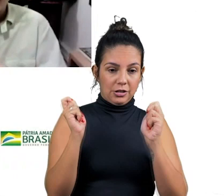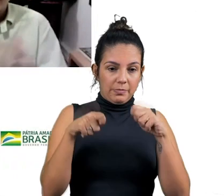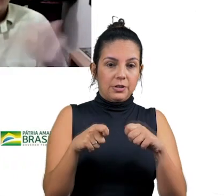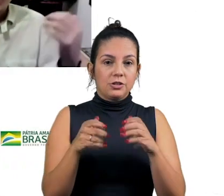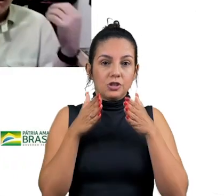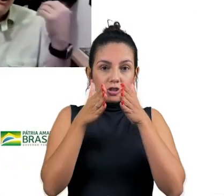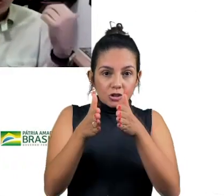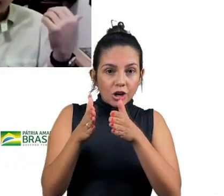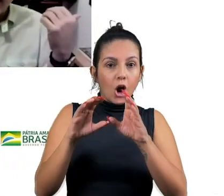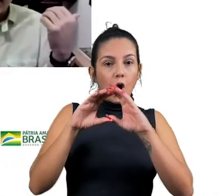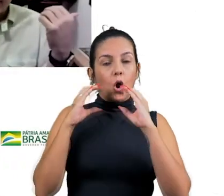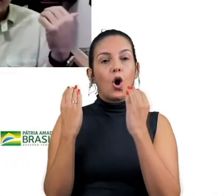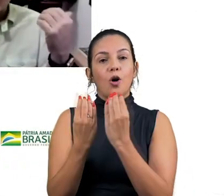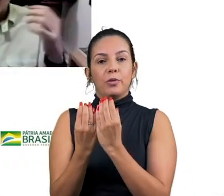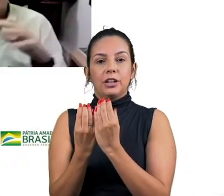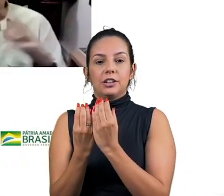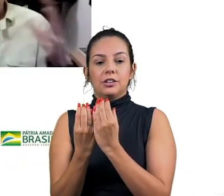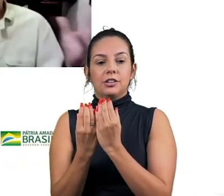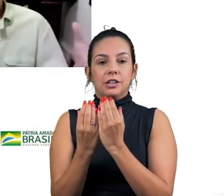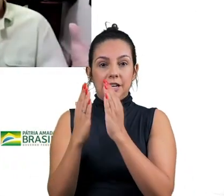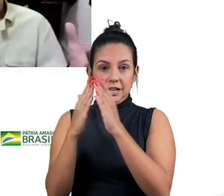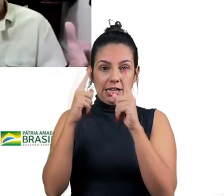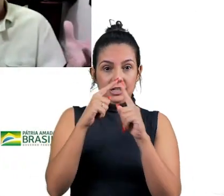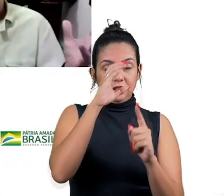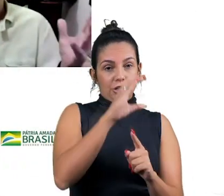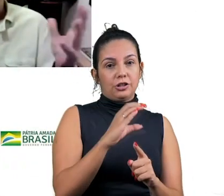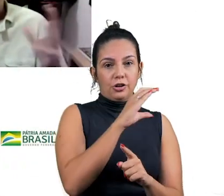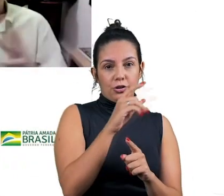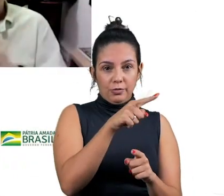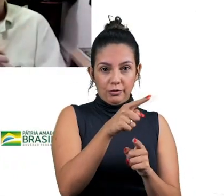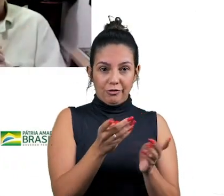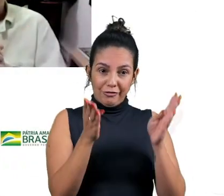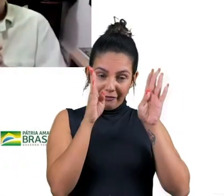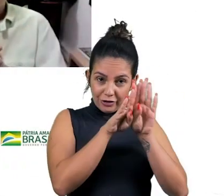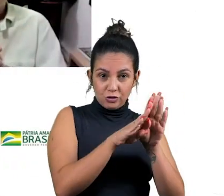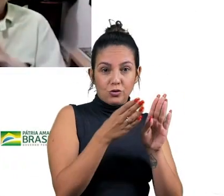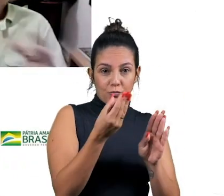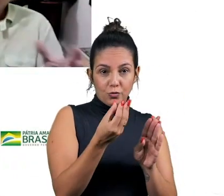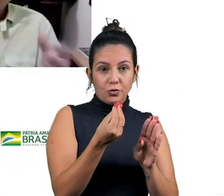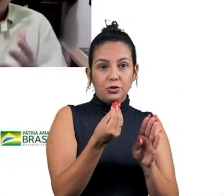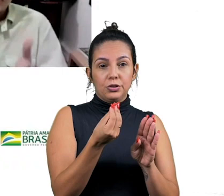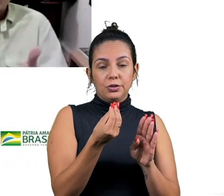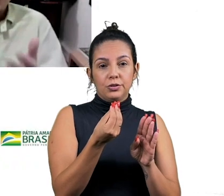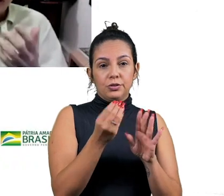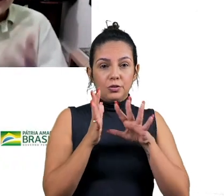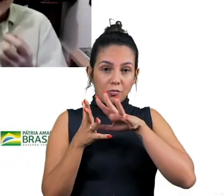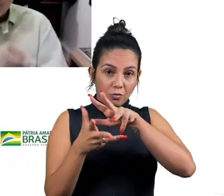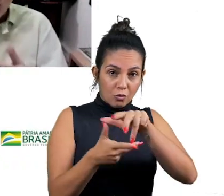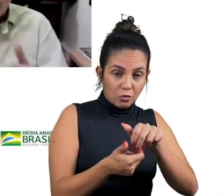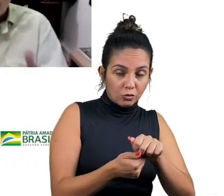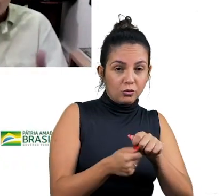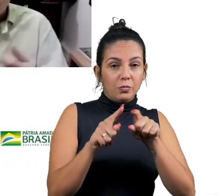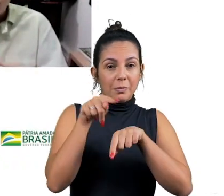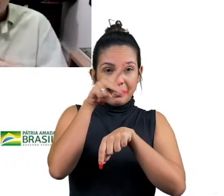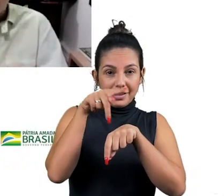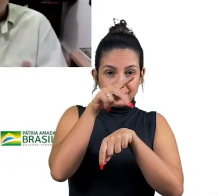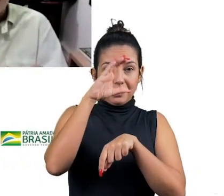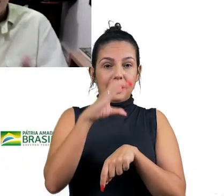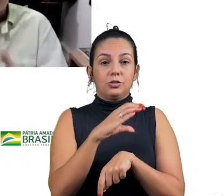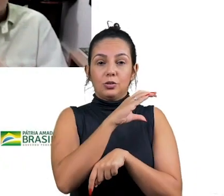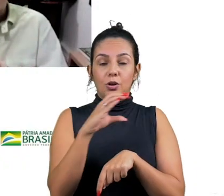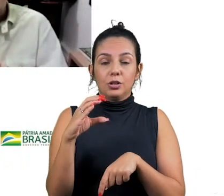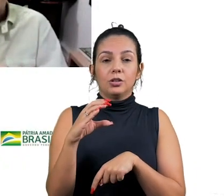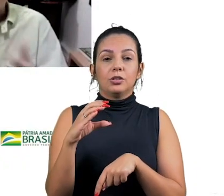de chegar na comunidade do que a Igreja Católica, que se burocratizou demais, né? No mundo inteiro, mas nos países católicos,